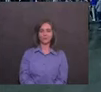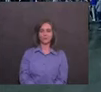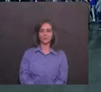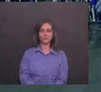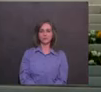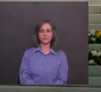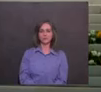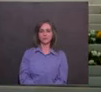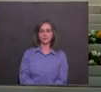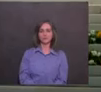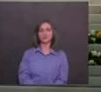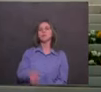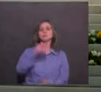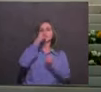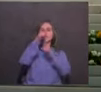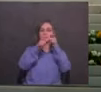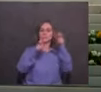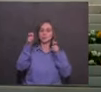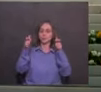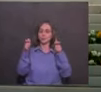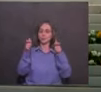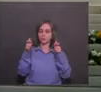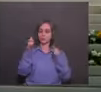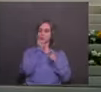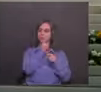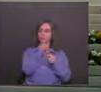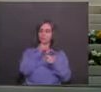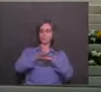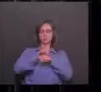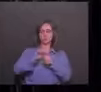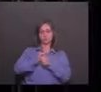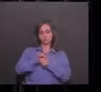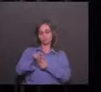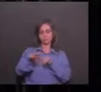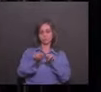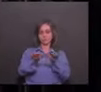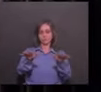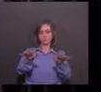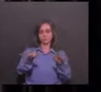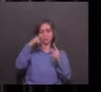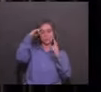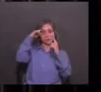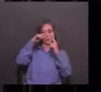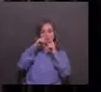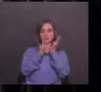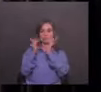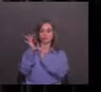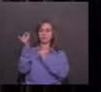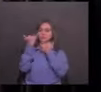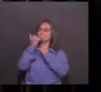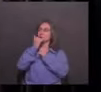Pour les victimes de l'actuelle pandémie, pour que le bonheur que Jésus a promis leur redonne